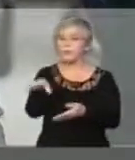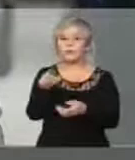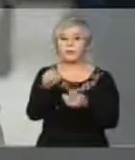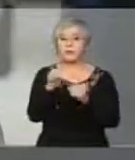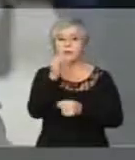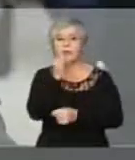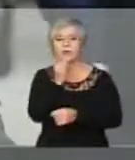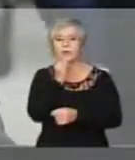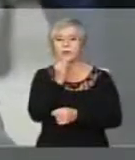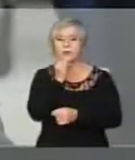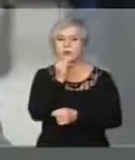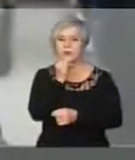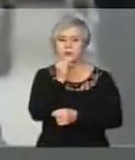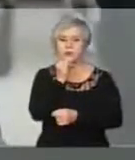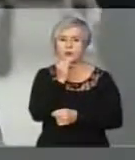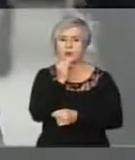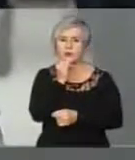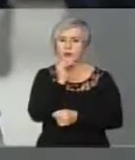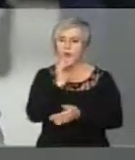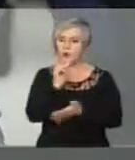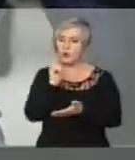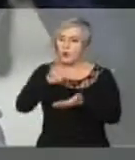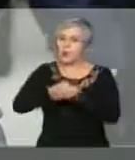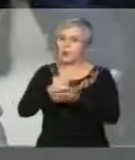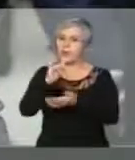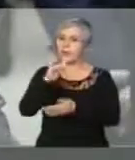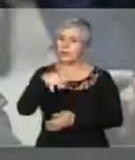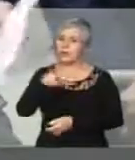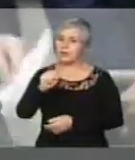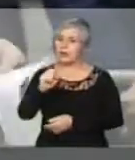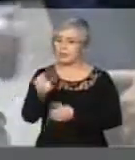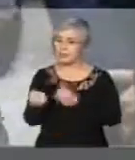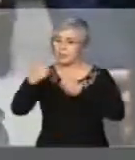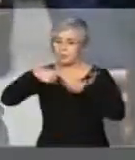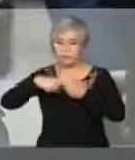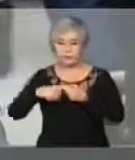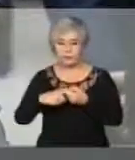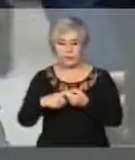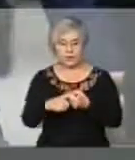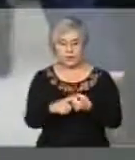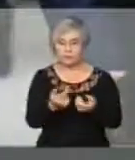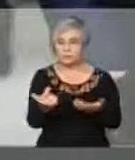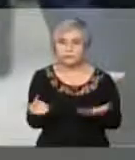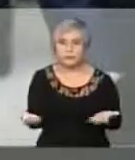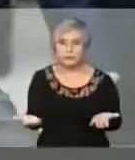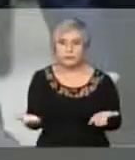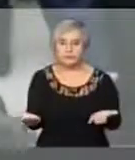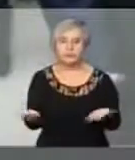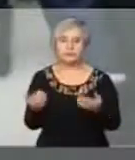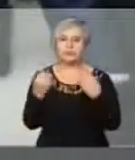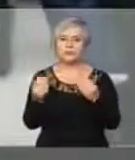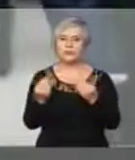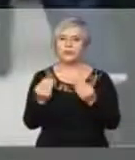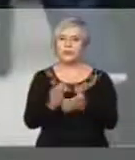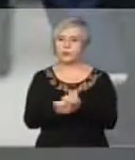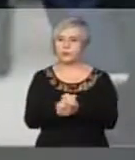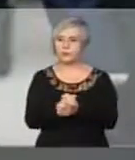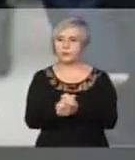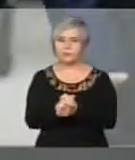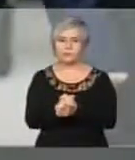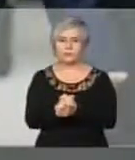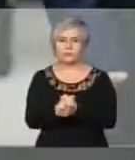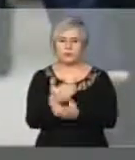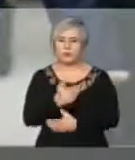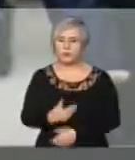se recomponha a cobrança do INSS com as vantagens concedidas em tempos em que o governo pode